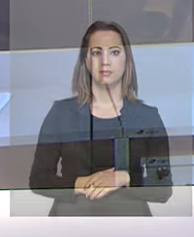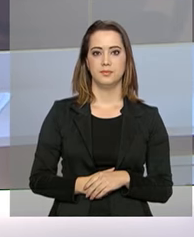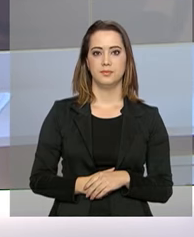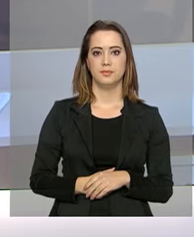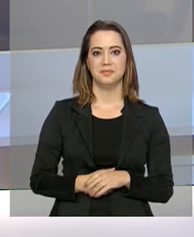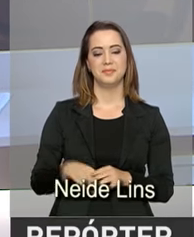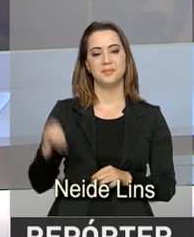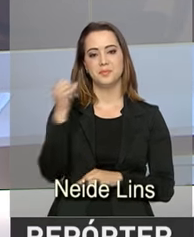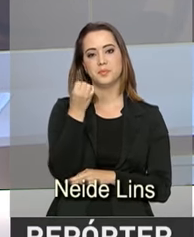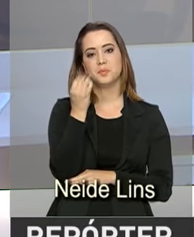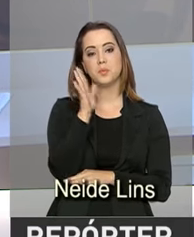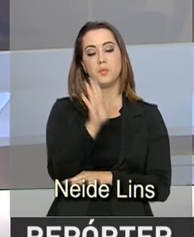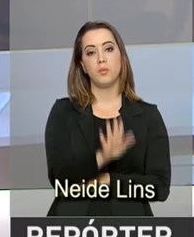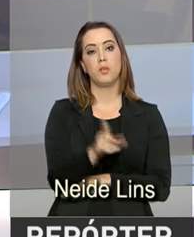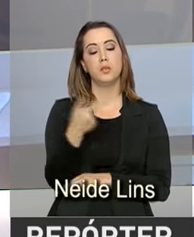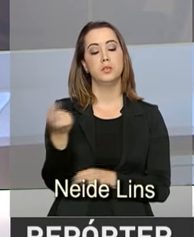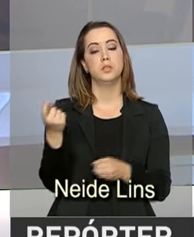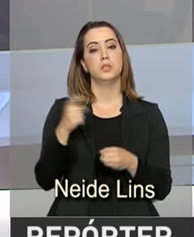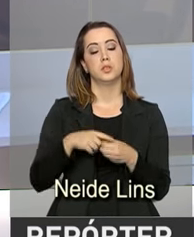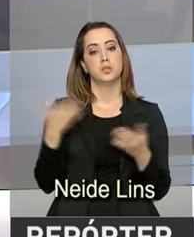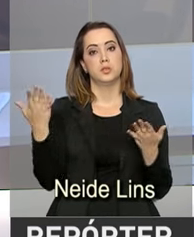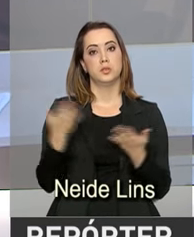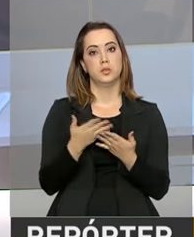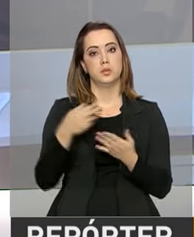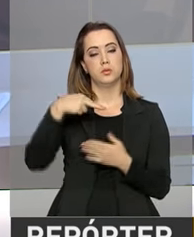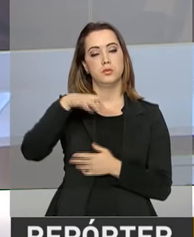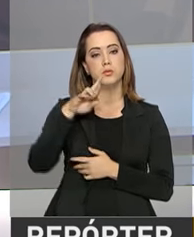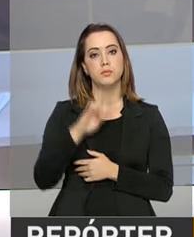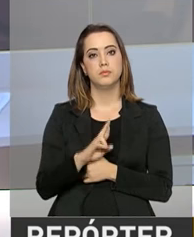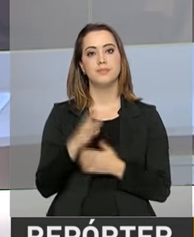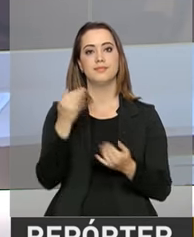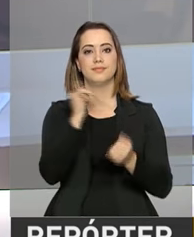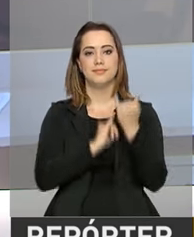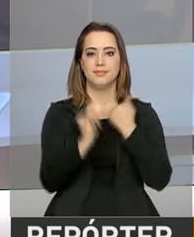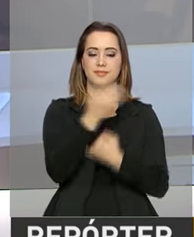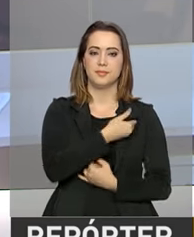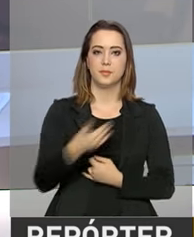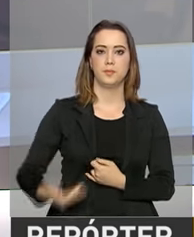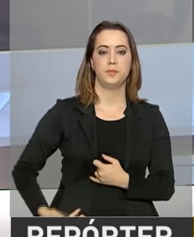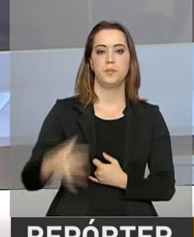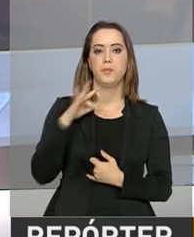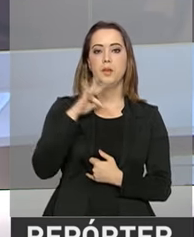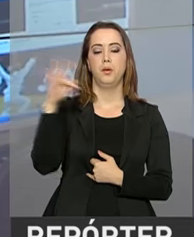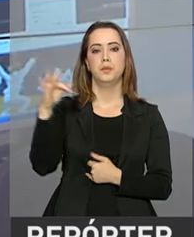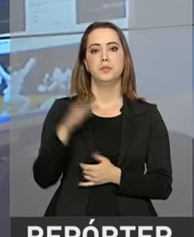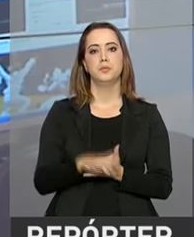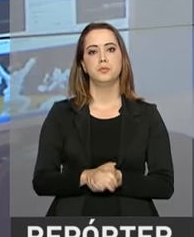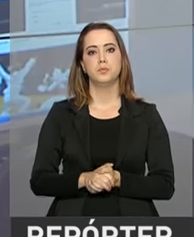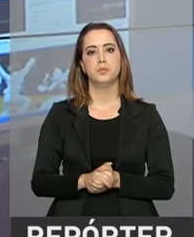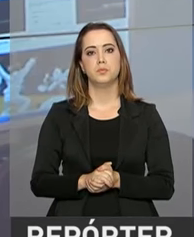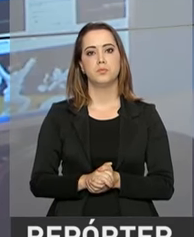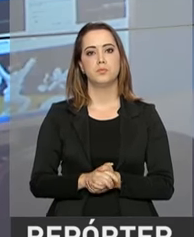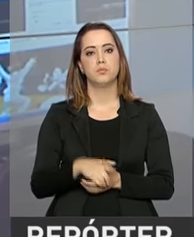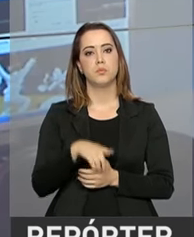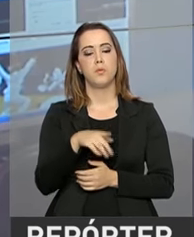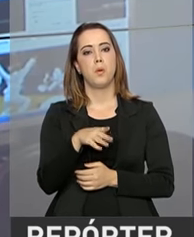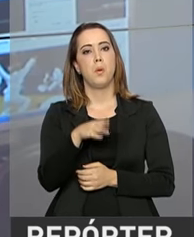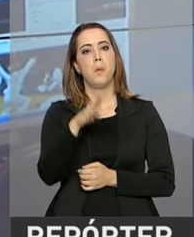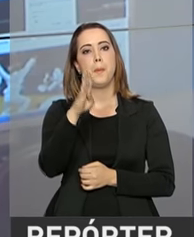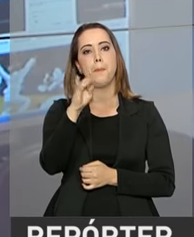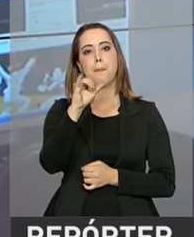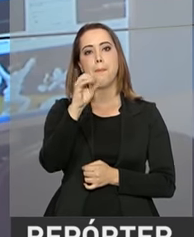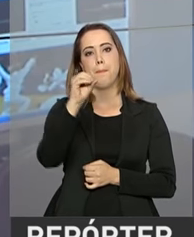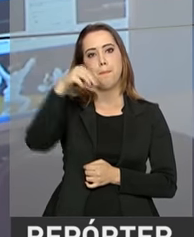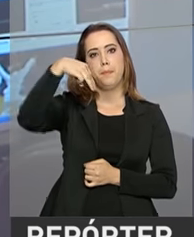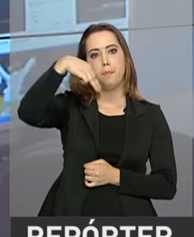Olá, boa tarde. Estamos de volta com Repórter NBR e as notícias do governo federal. A biometria é